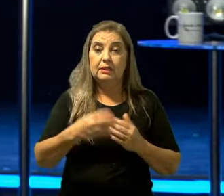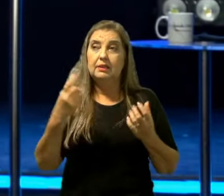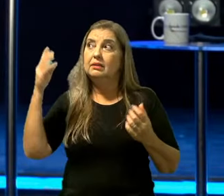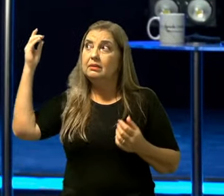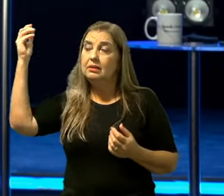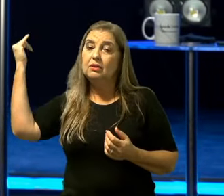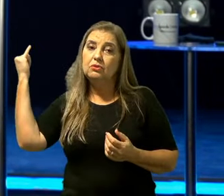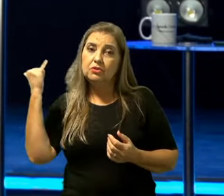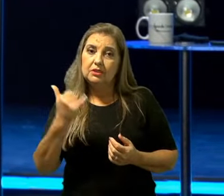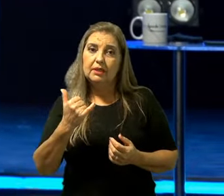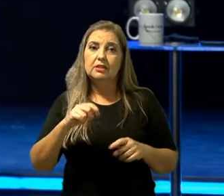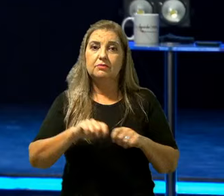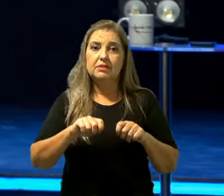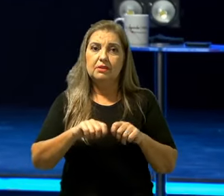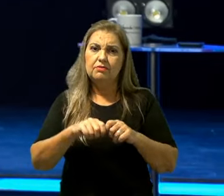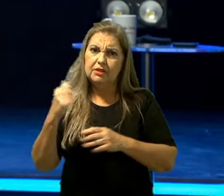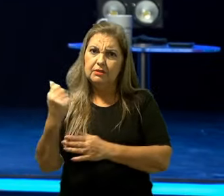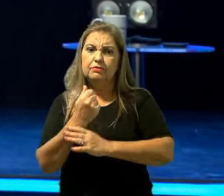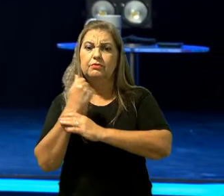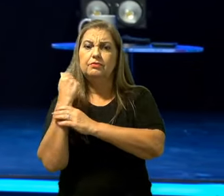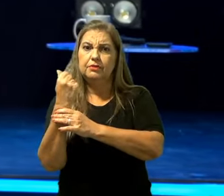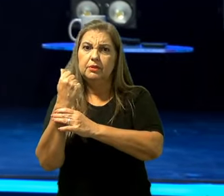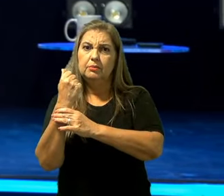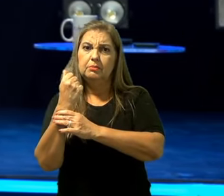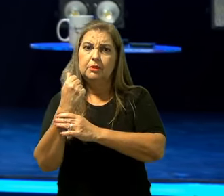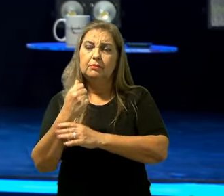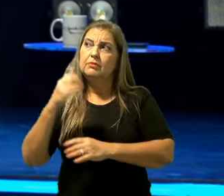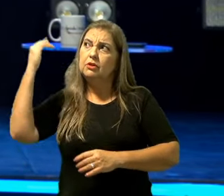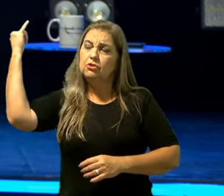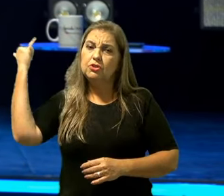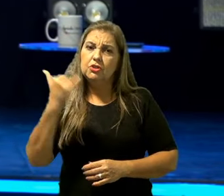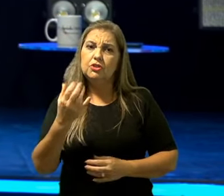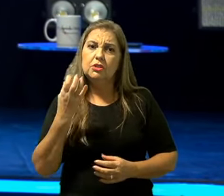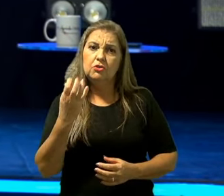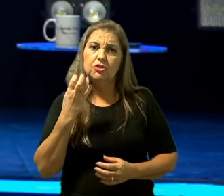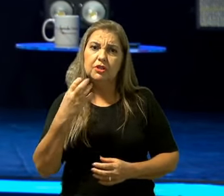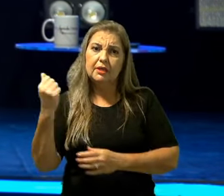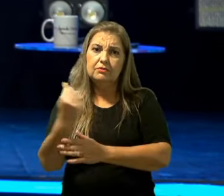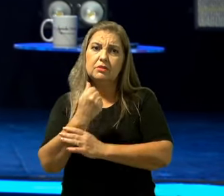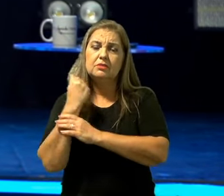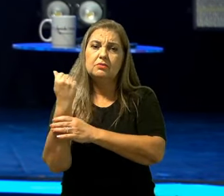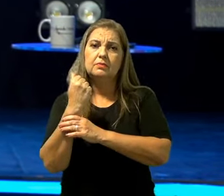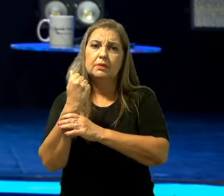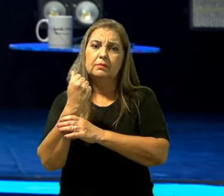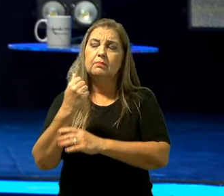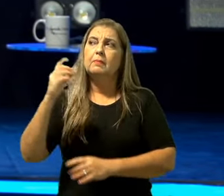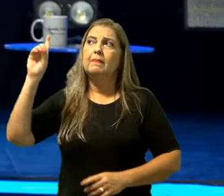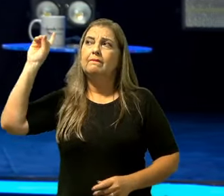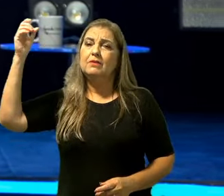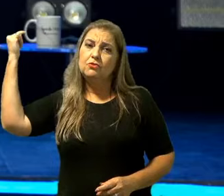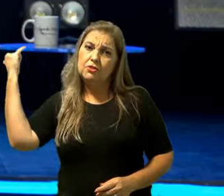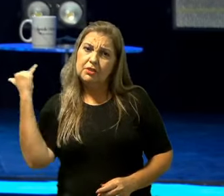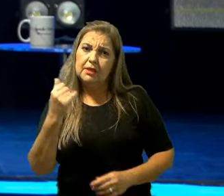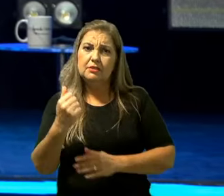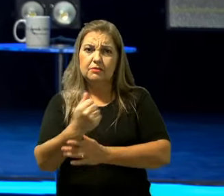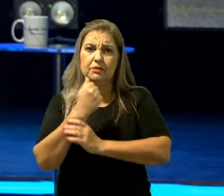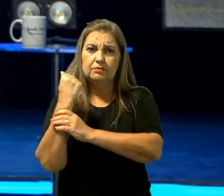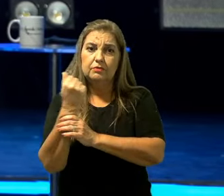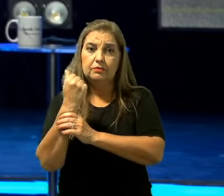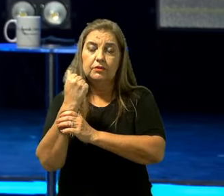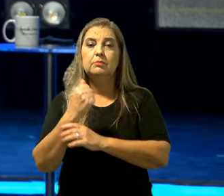você permaneça. Deus quer que você permaneça. Eu vou repetir, Deus quer que você